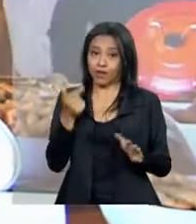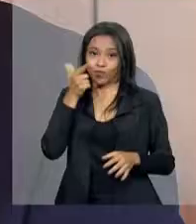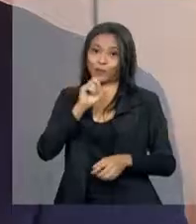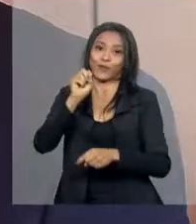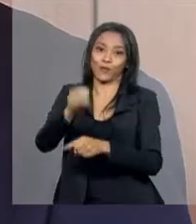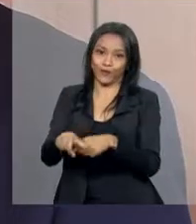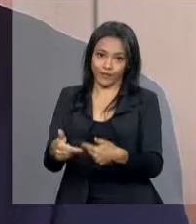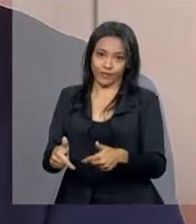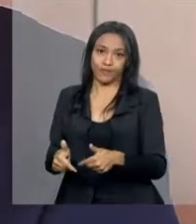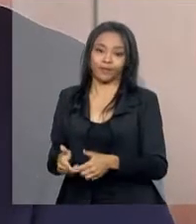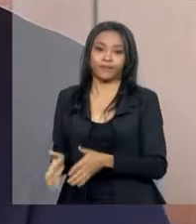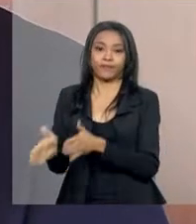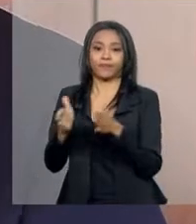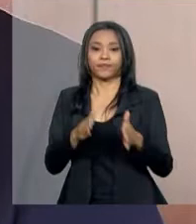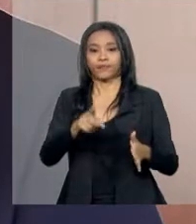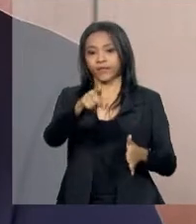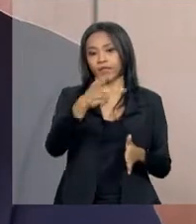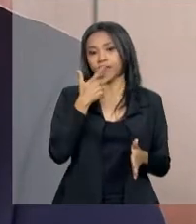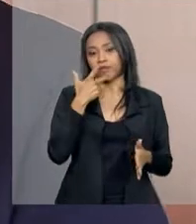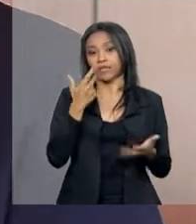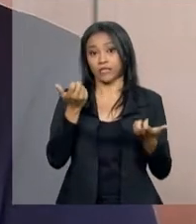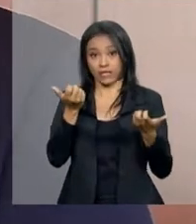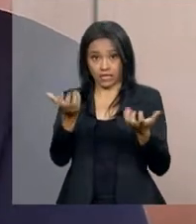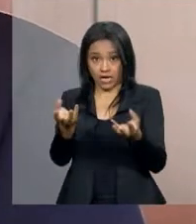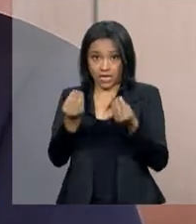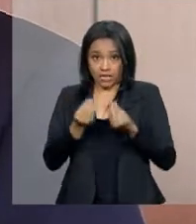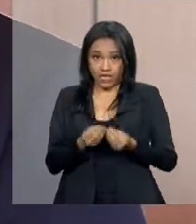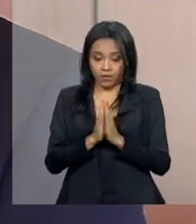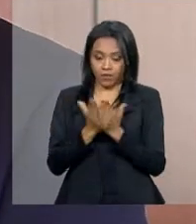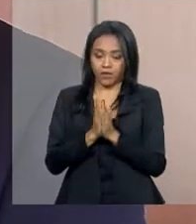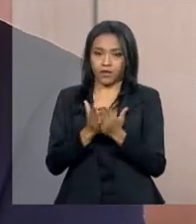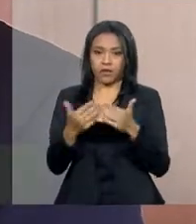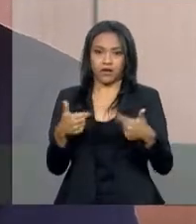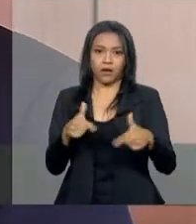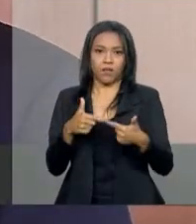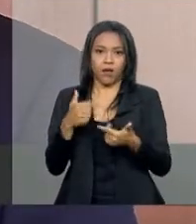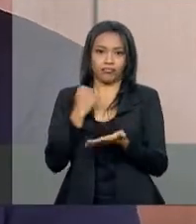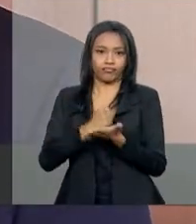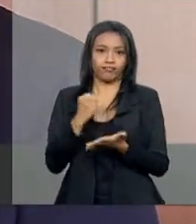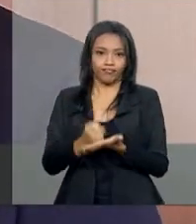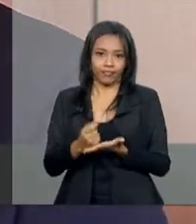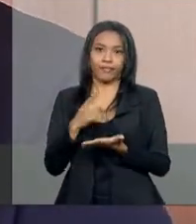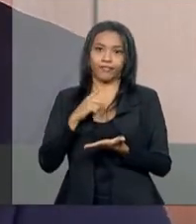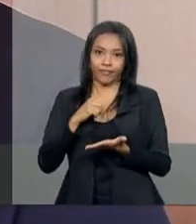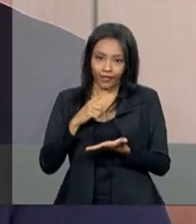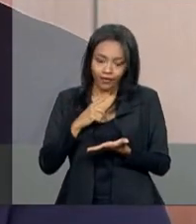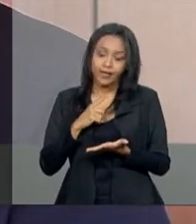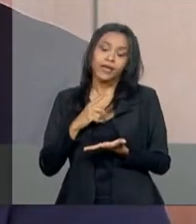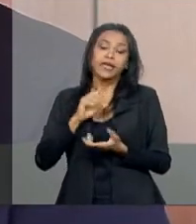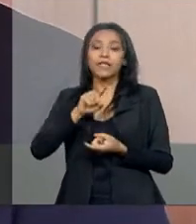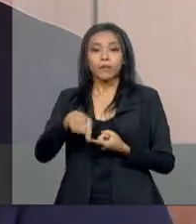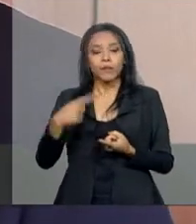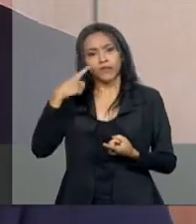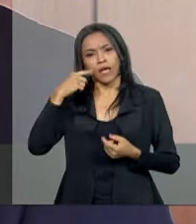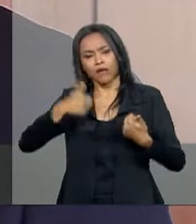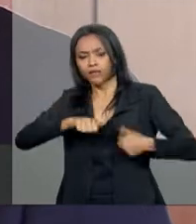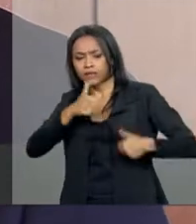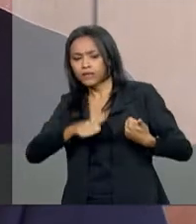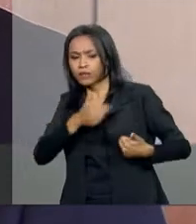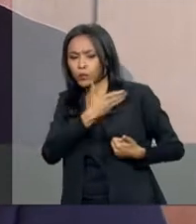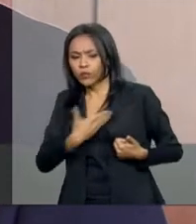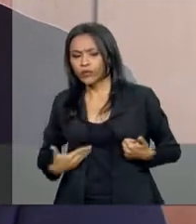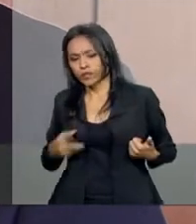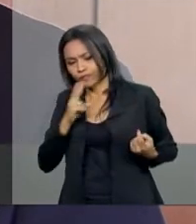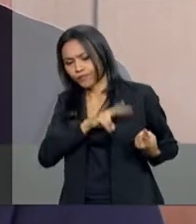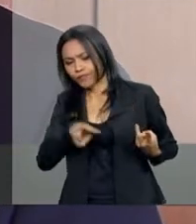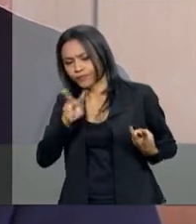empregados. Eles recebem a sua carteira de trabalho e aí então, passando por esse crivo do governo federal, eles